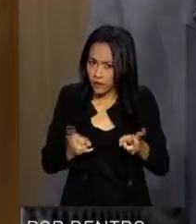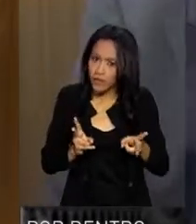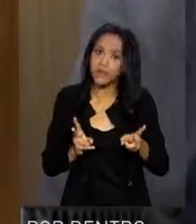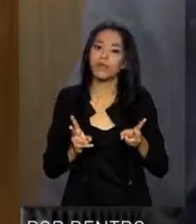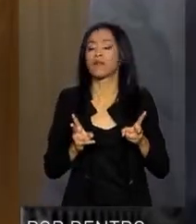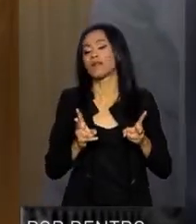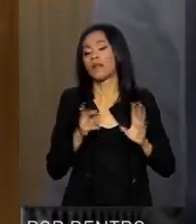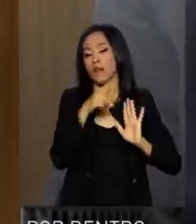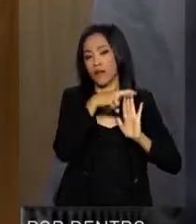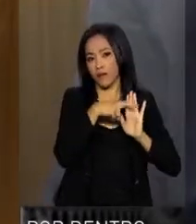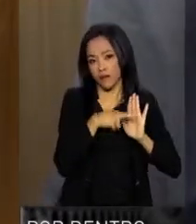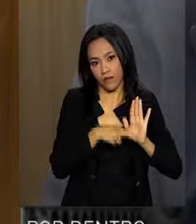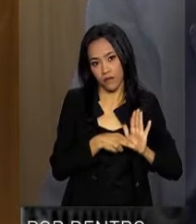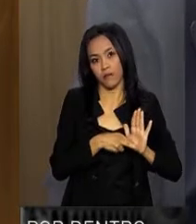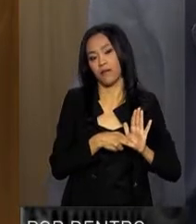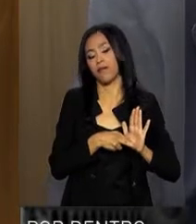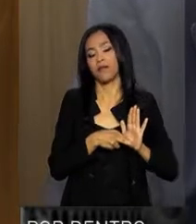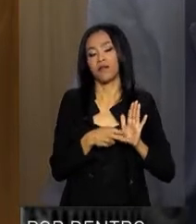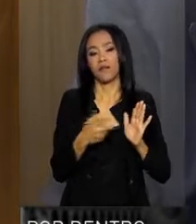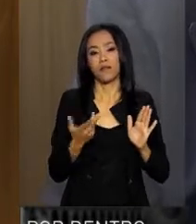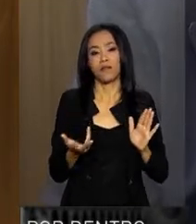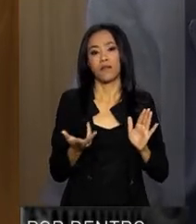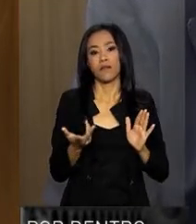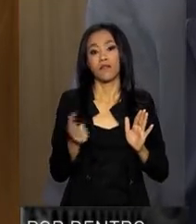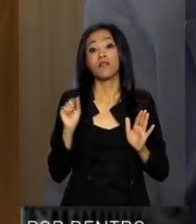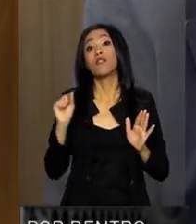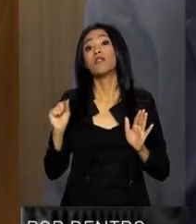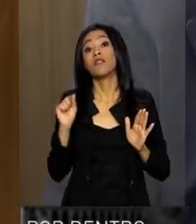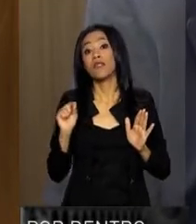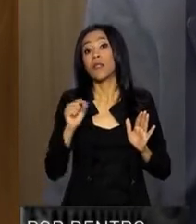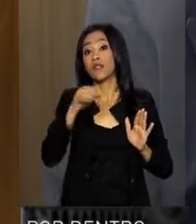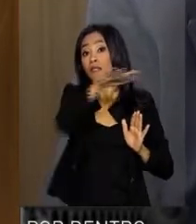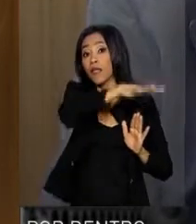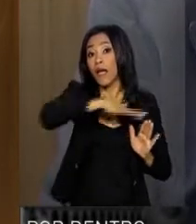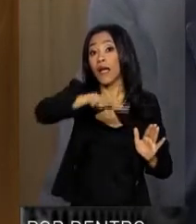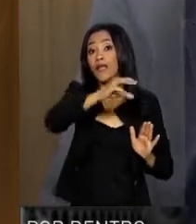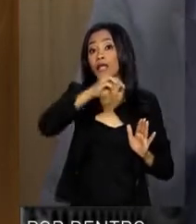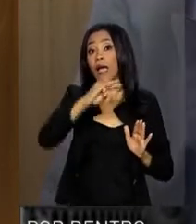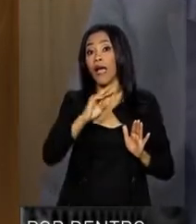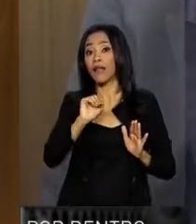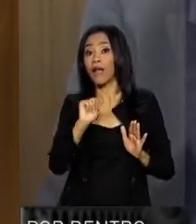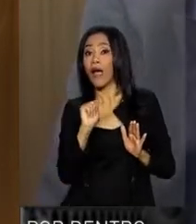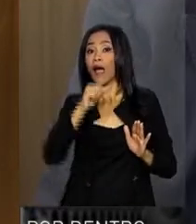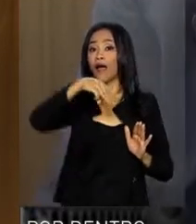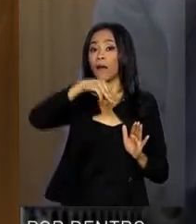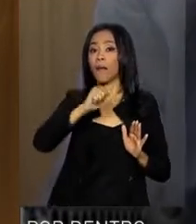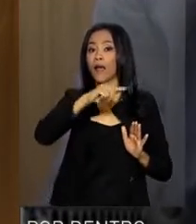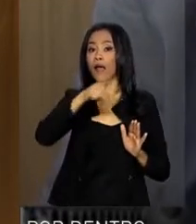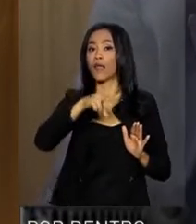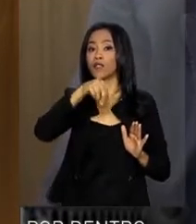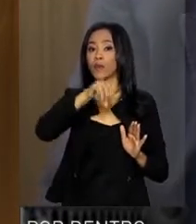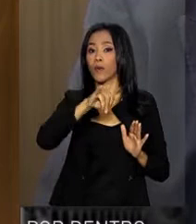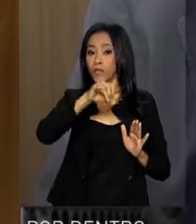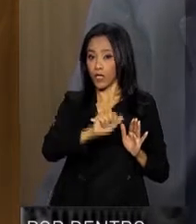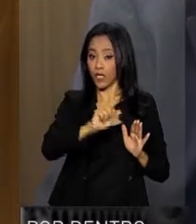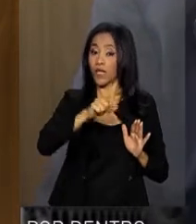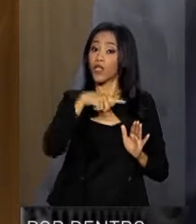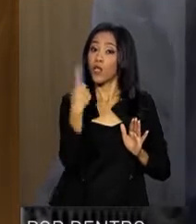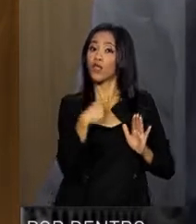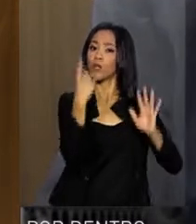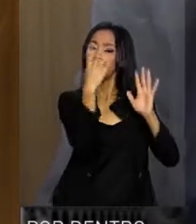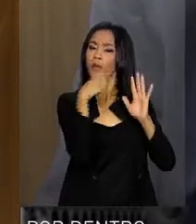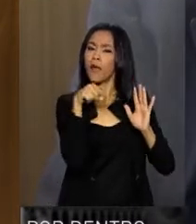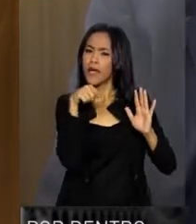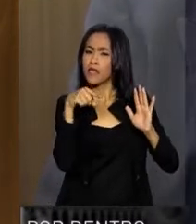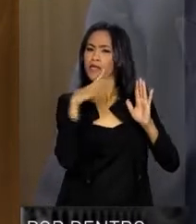monitoramento nos mesmos moldes é da amazônia nós também estamos começando a entender algumas ações